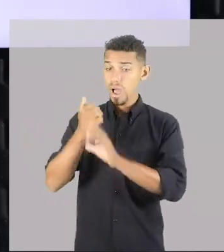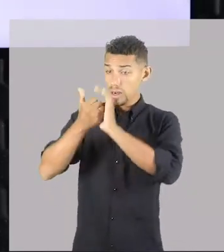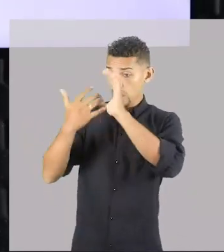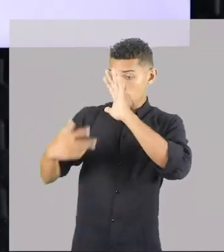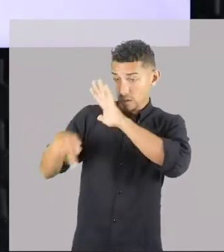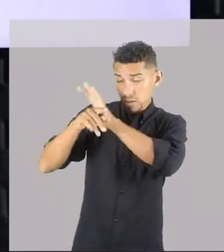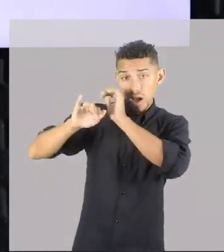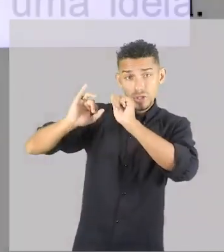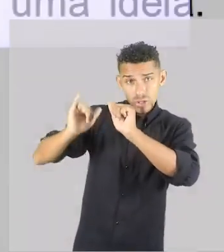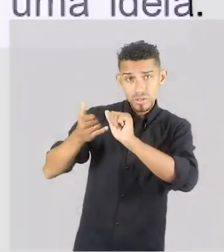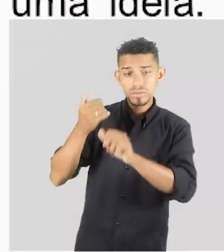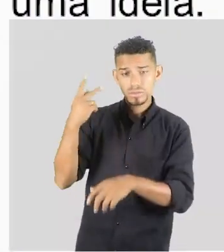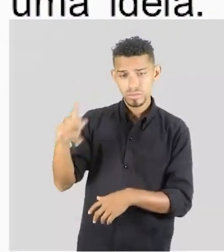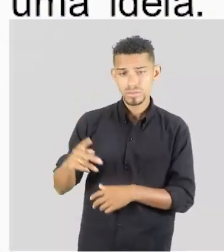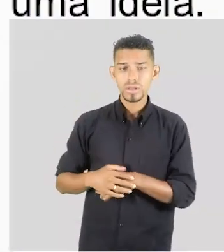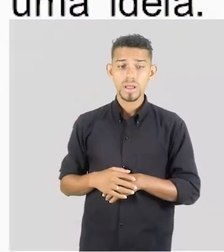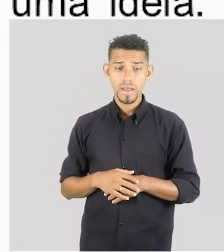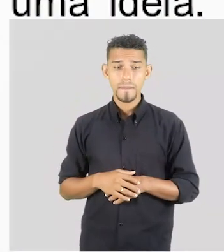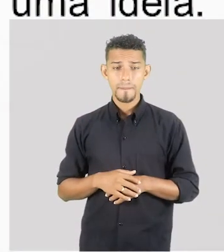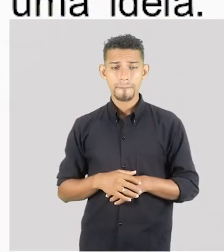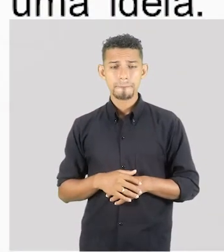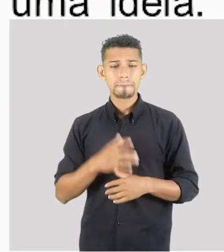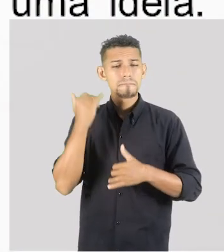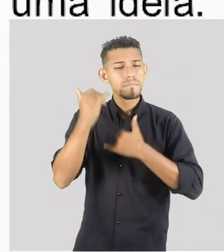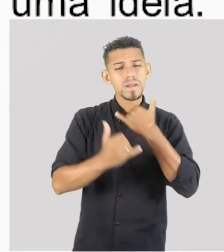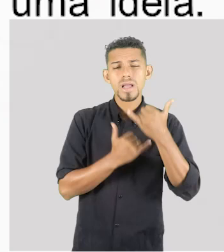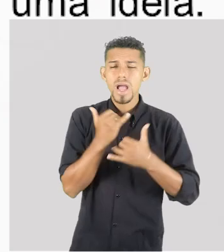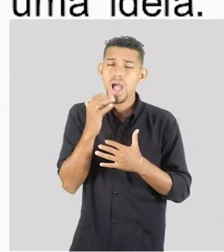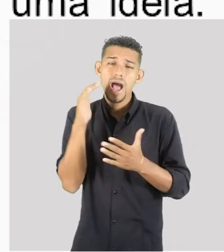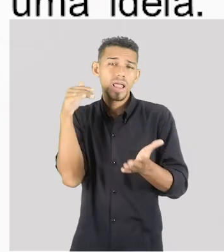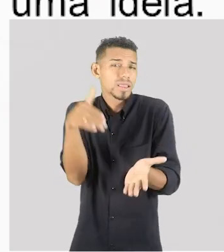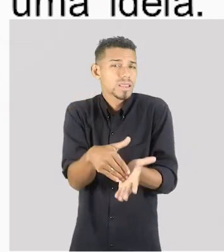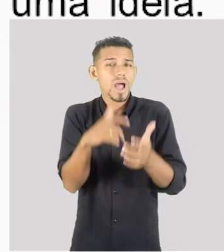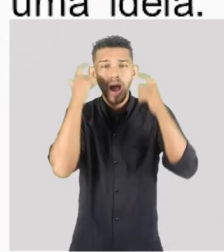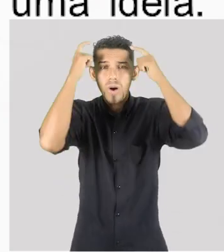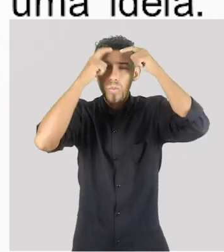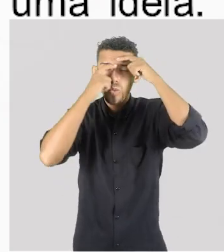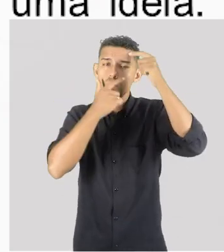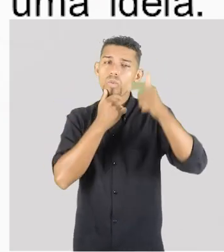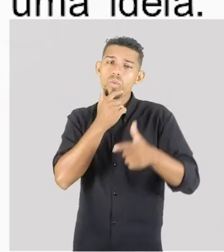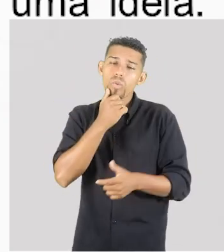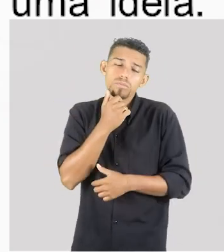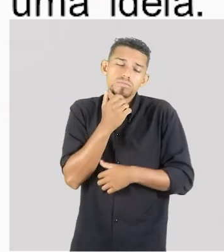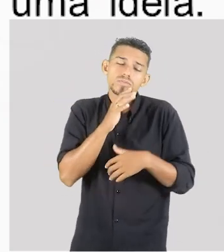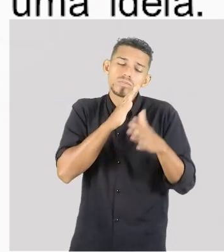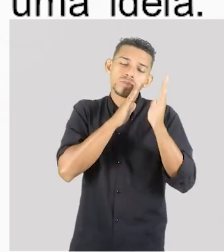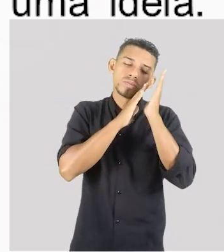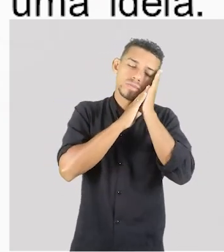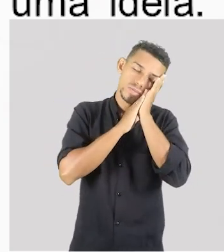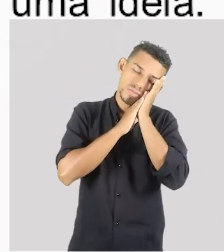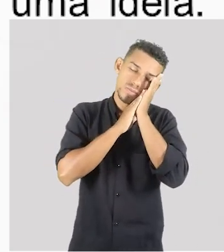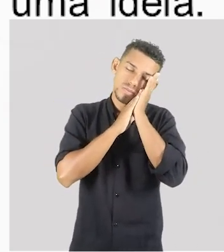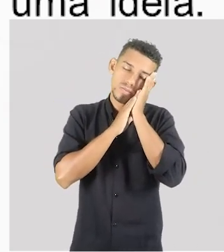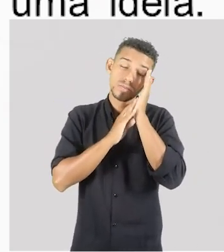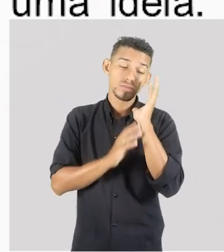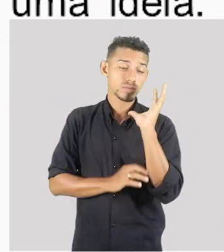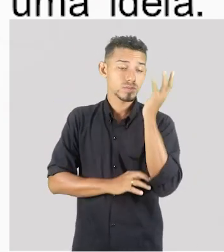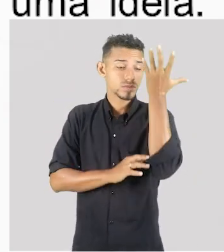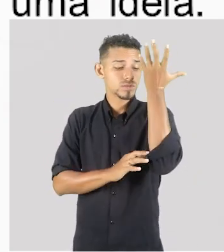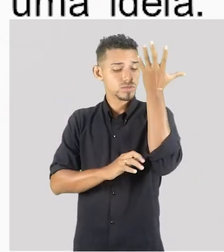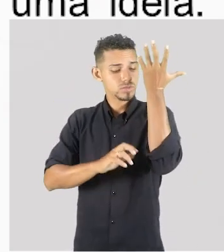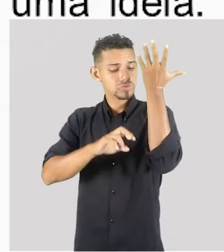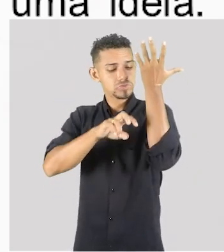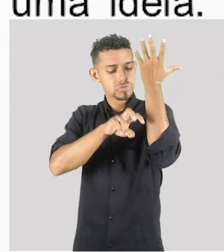certo? Então ele continua, brincaram até o rei adormecer encostado numa árvore. Foi